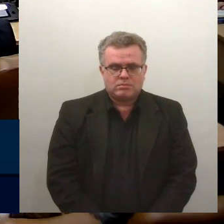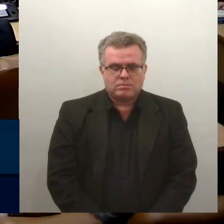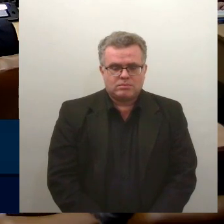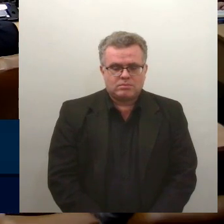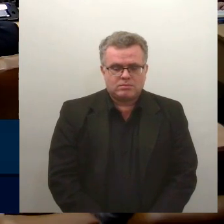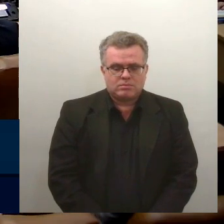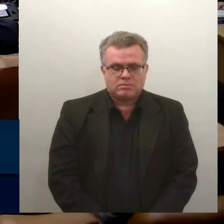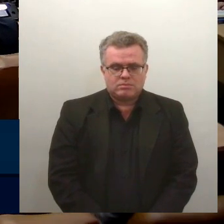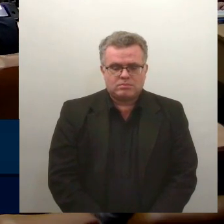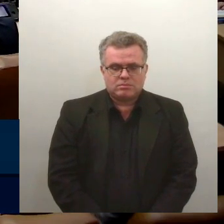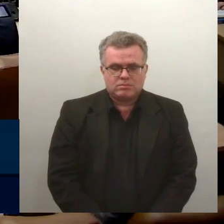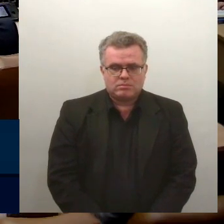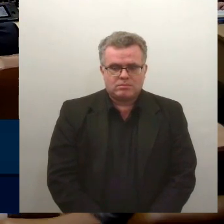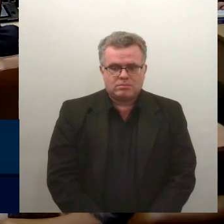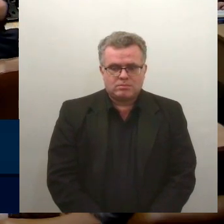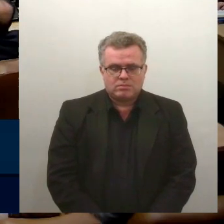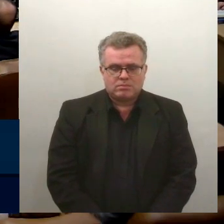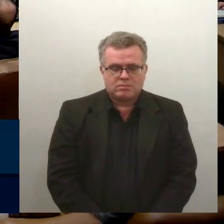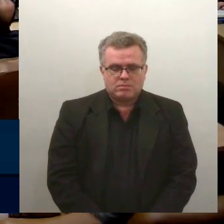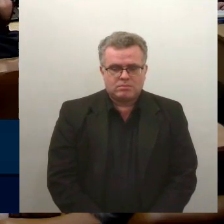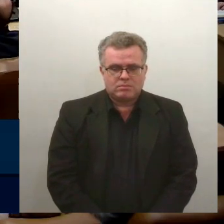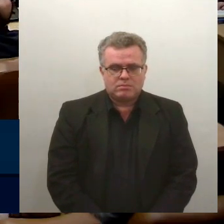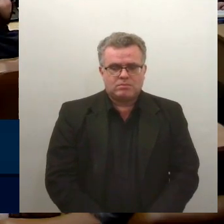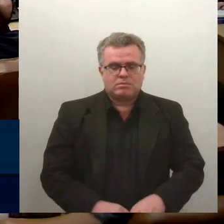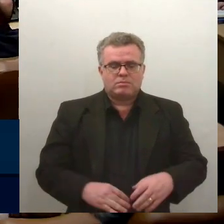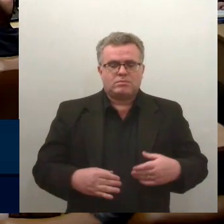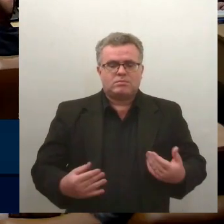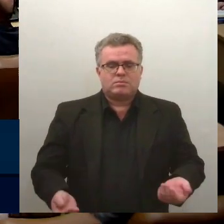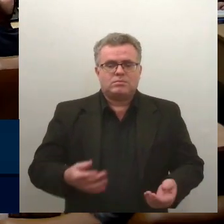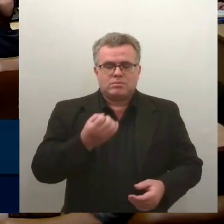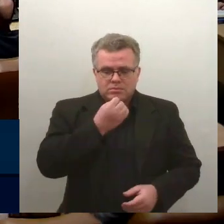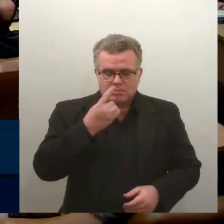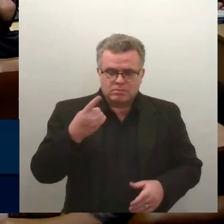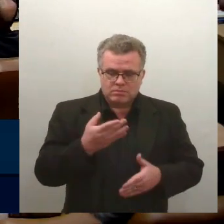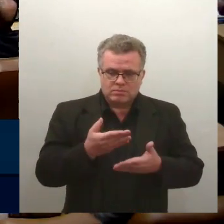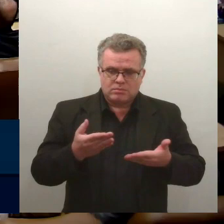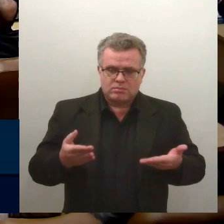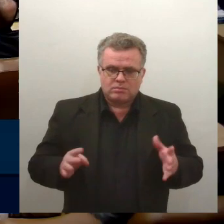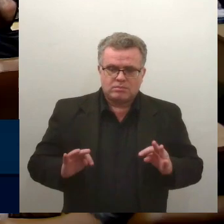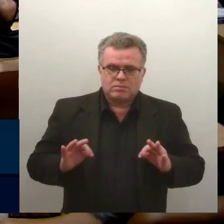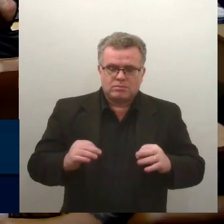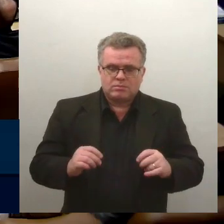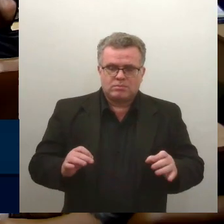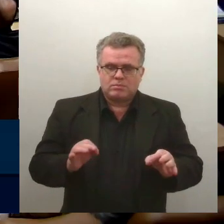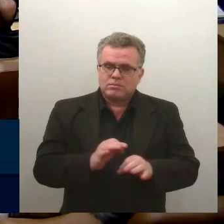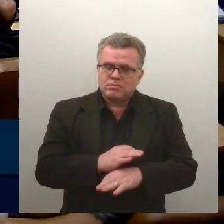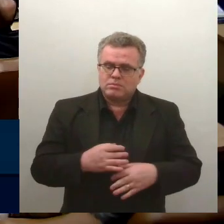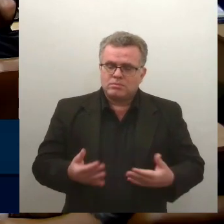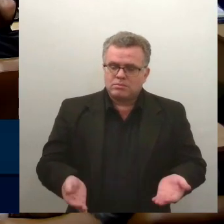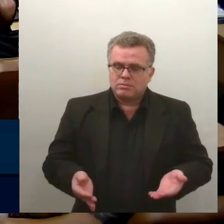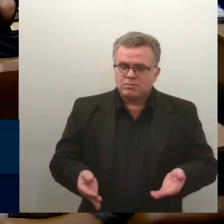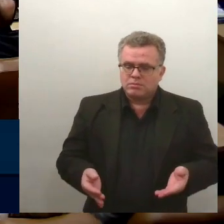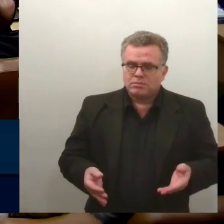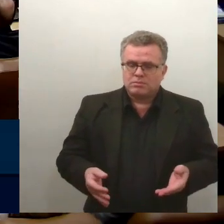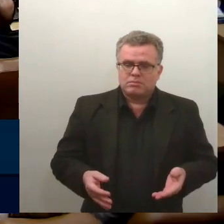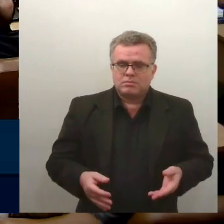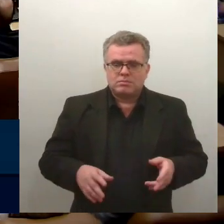Bom dia, presidente. Bom dia, essa mesa babadeira, Cacá,